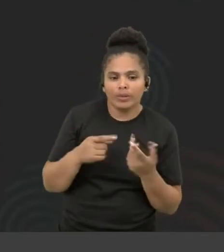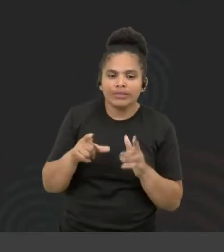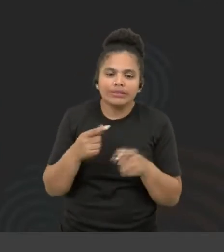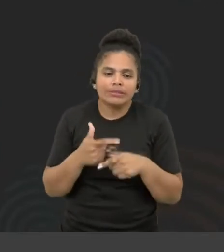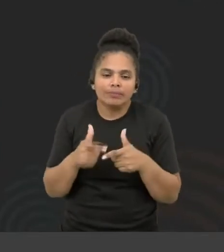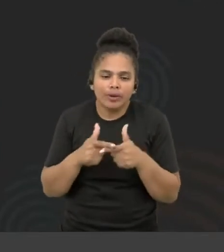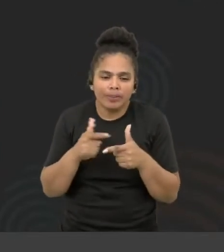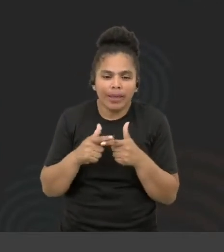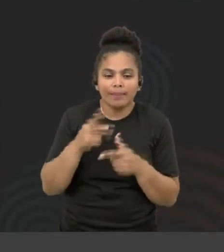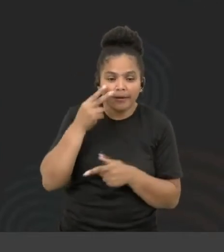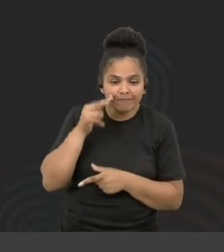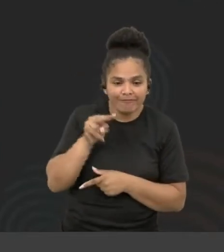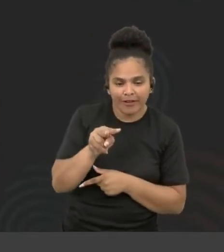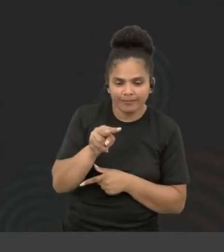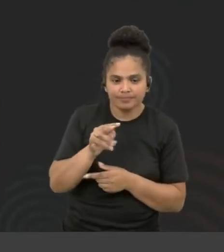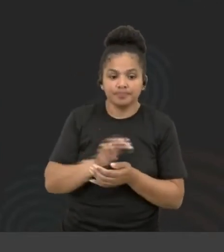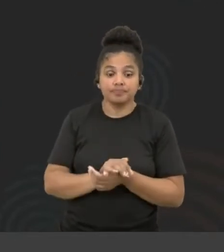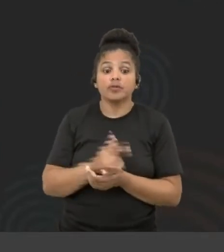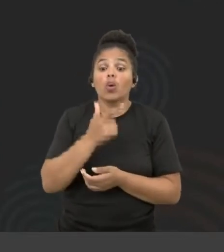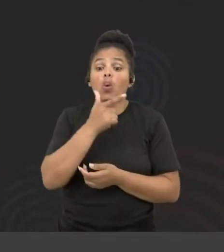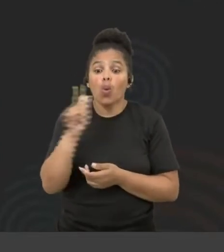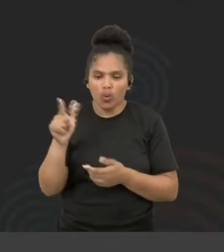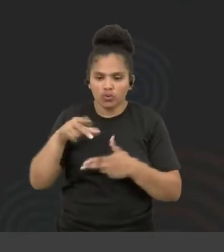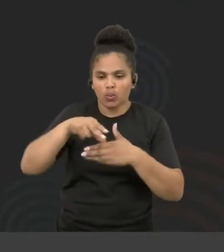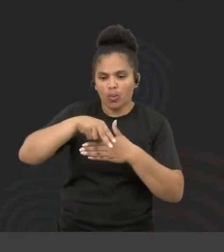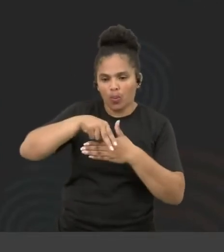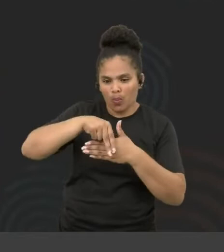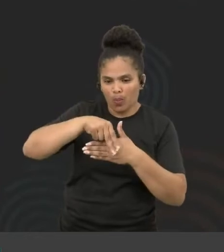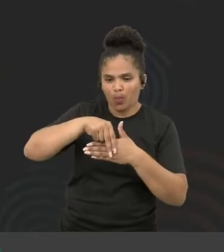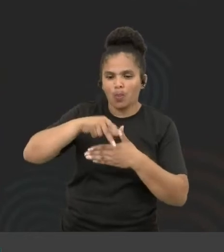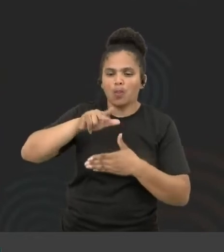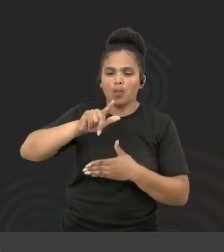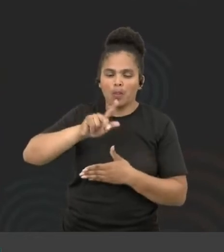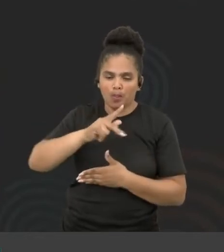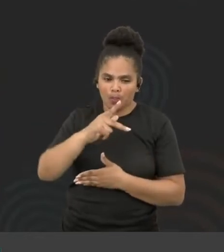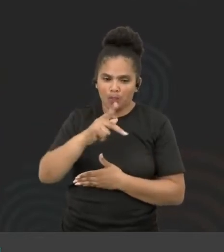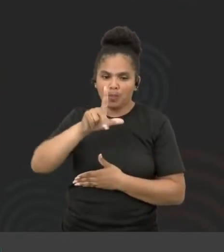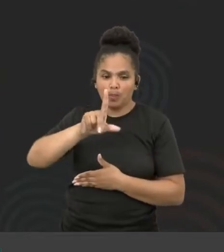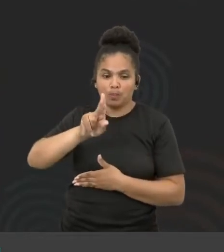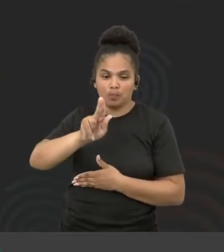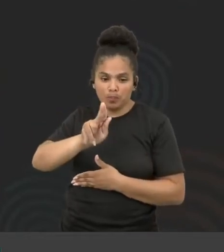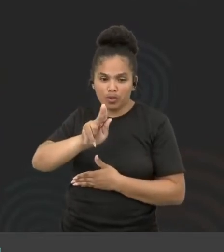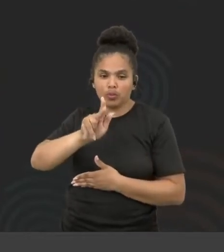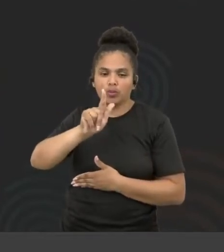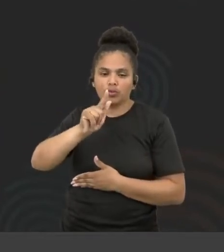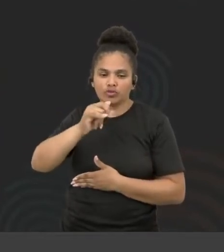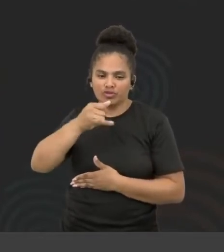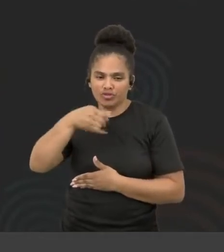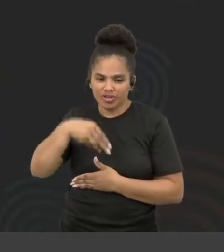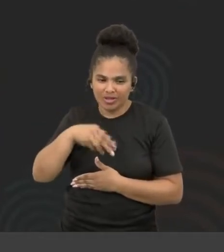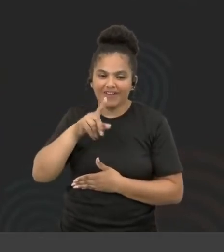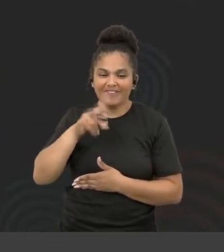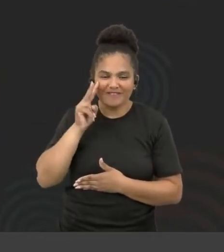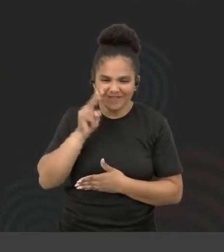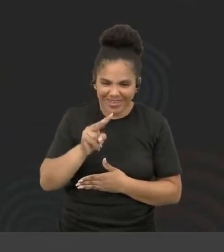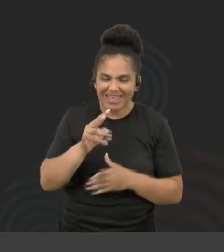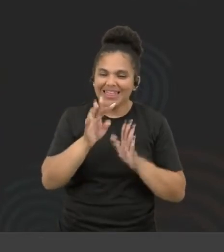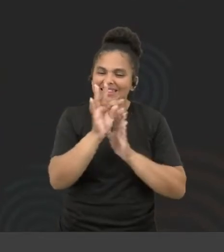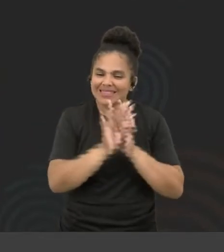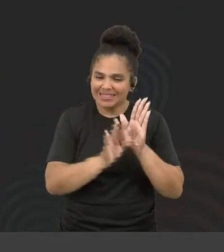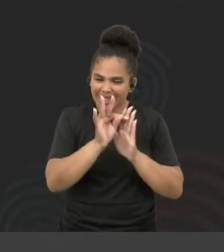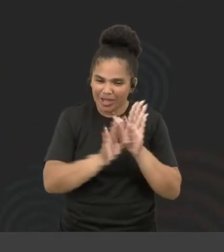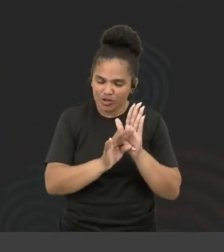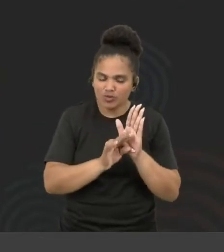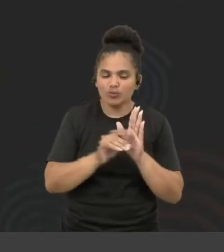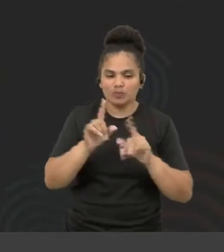cor. Tem um outro plugin bem interessante para navegador, serve para você verificar texto alternativo. É muito comum as pessoas